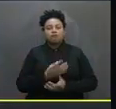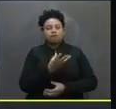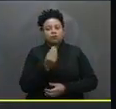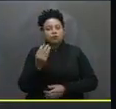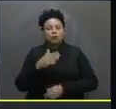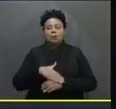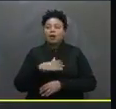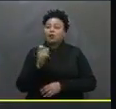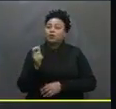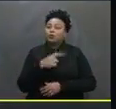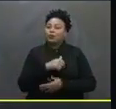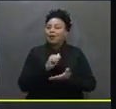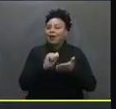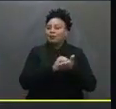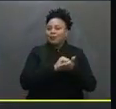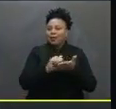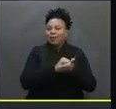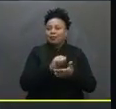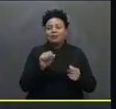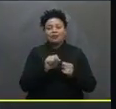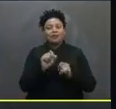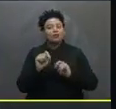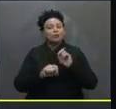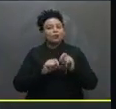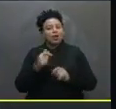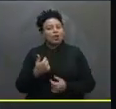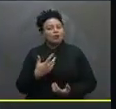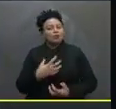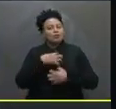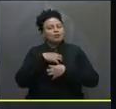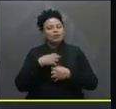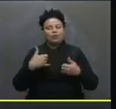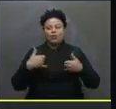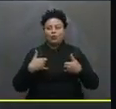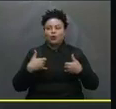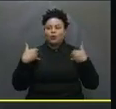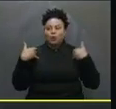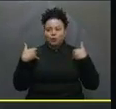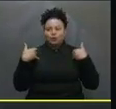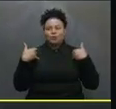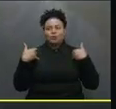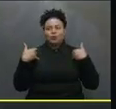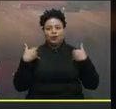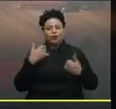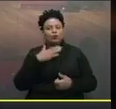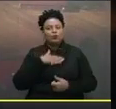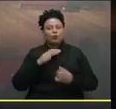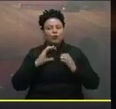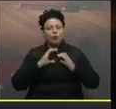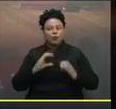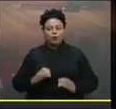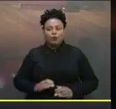muito mais do que um atleta, e isso faz com que eu me sinta muito orgulhoso do